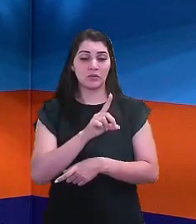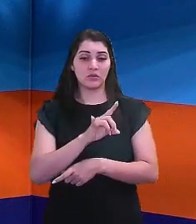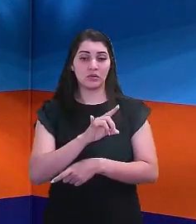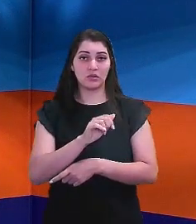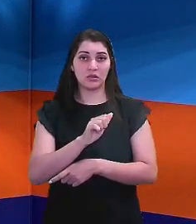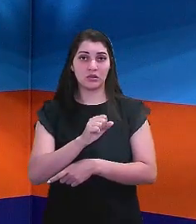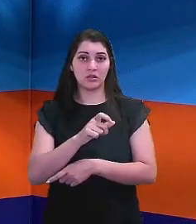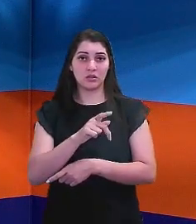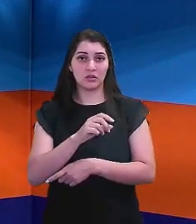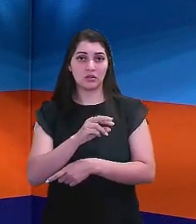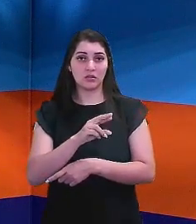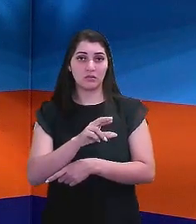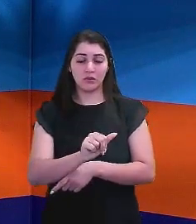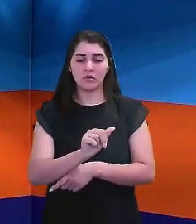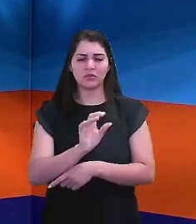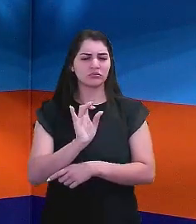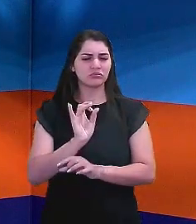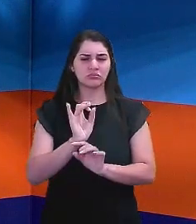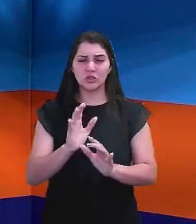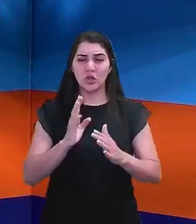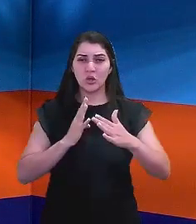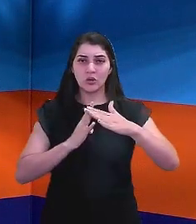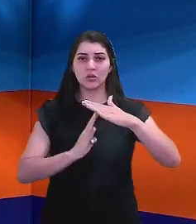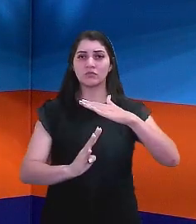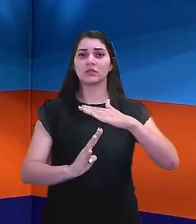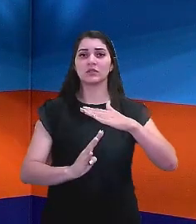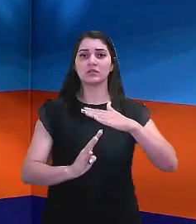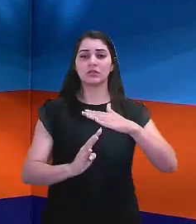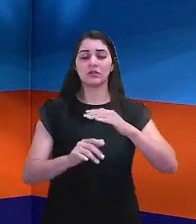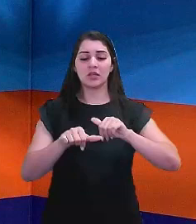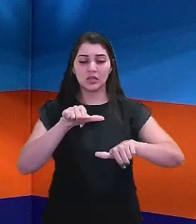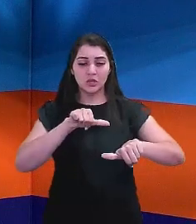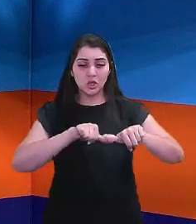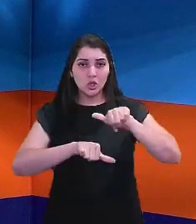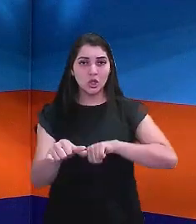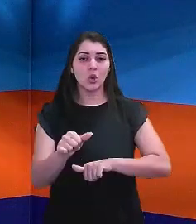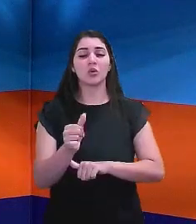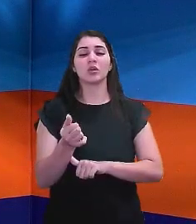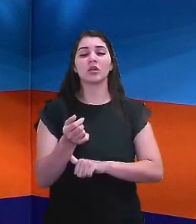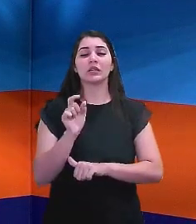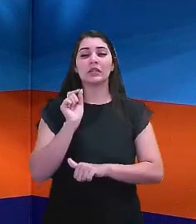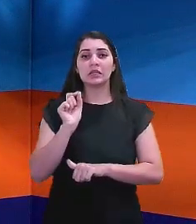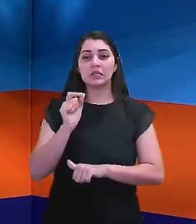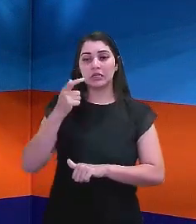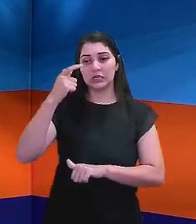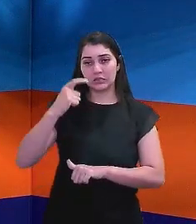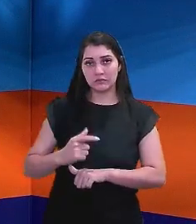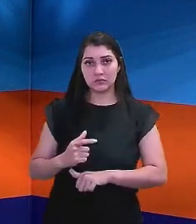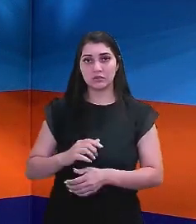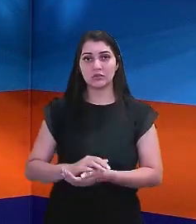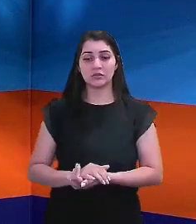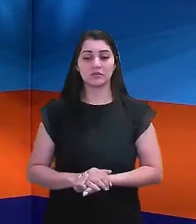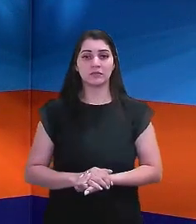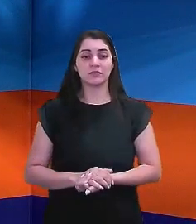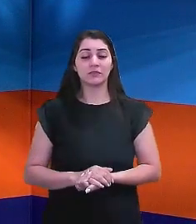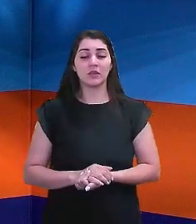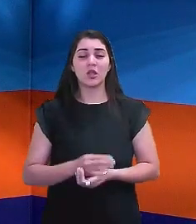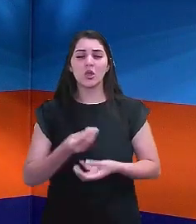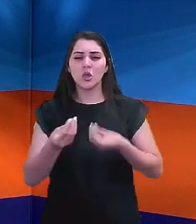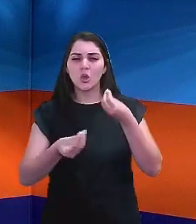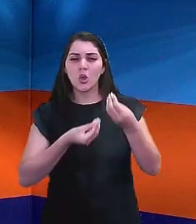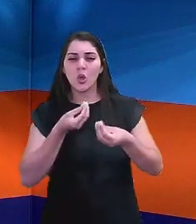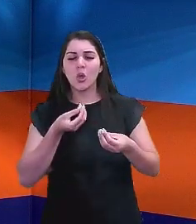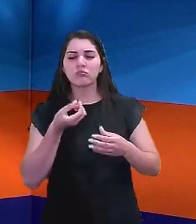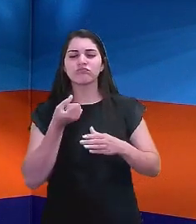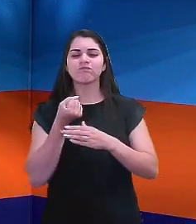isso. Não só é a imigração. É a mudança radical de quem você é. É a força... desculpem. É o modo